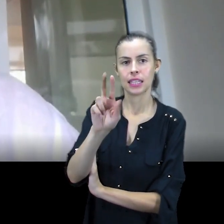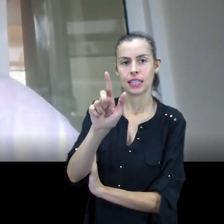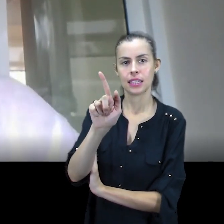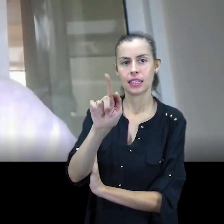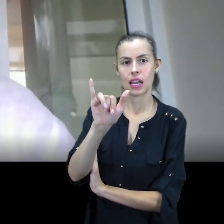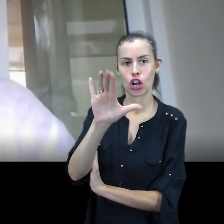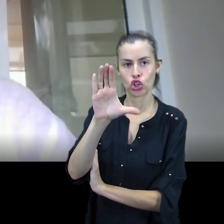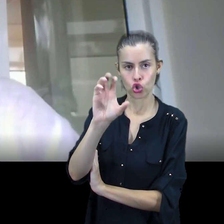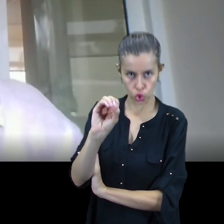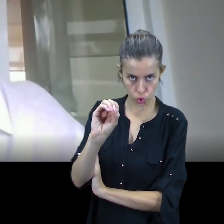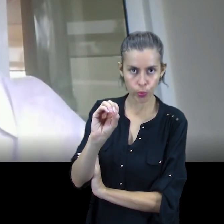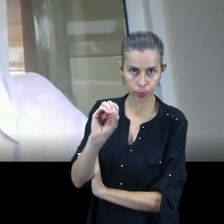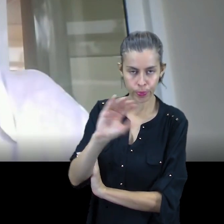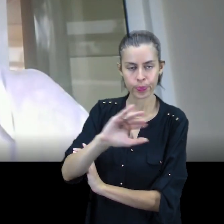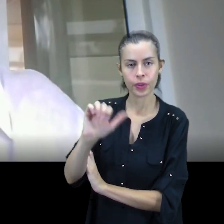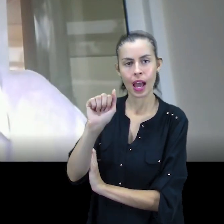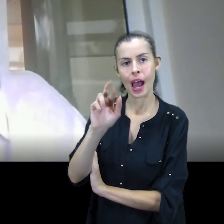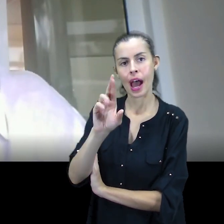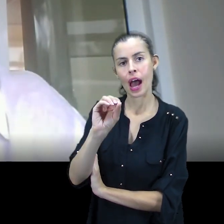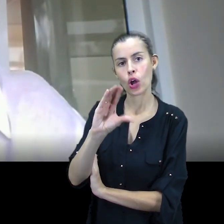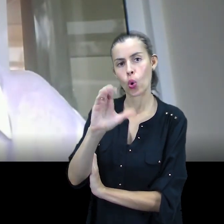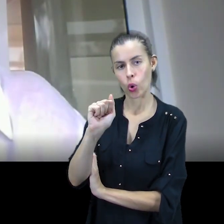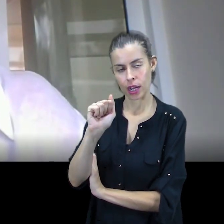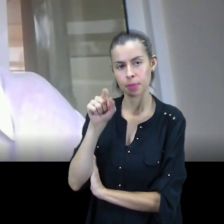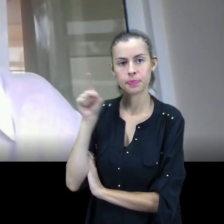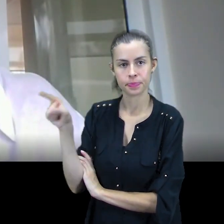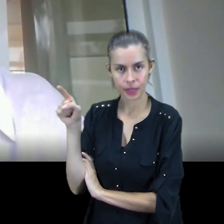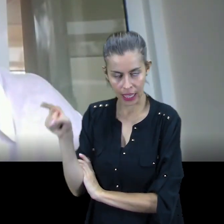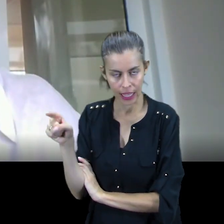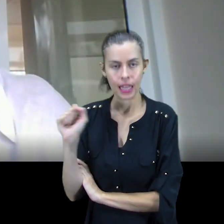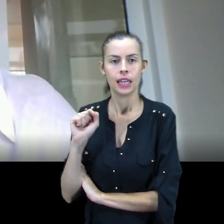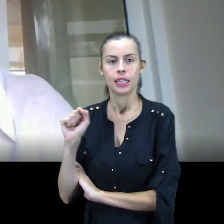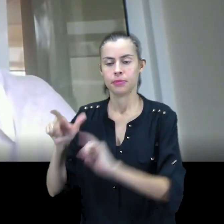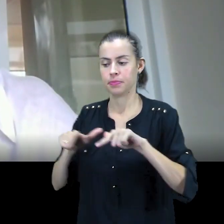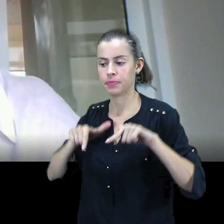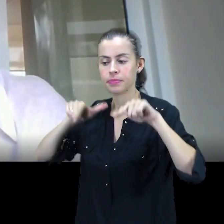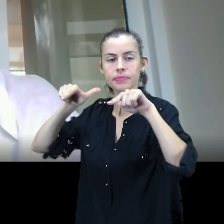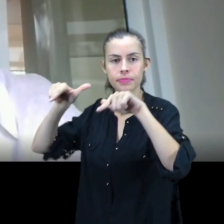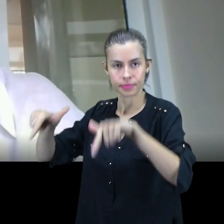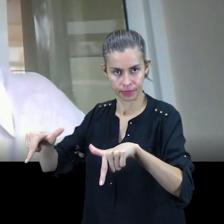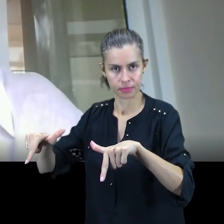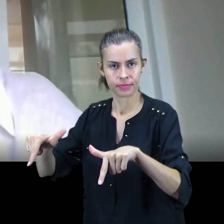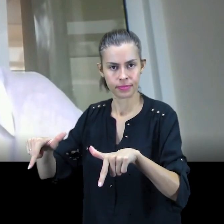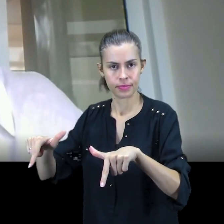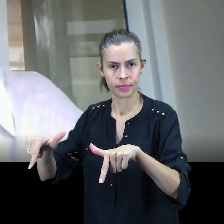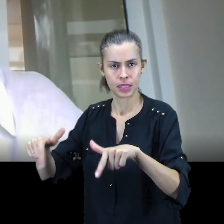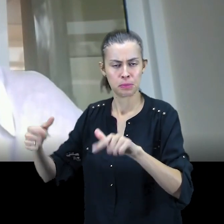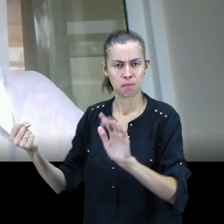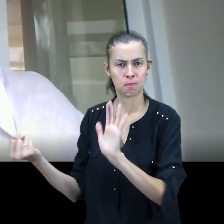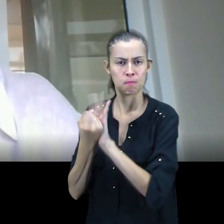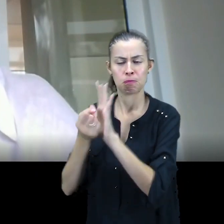se lembrou muito dele agora, nesses últimos tempos, por causa da homenagem,